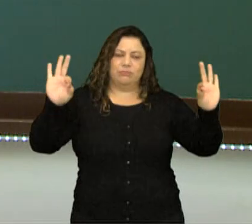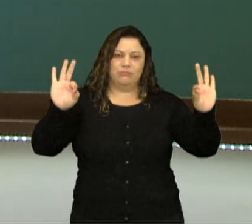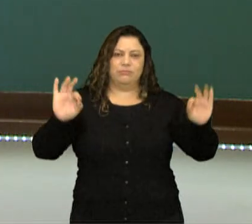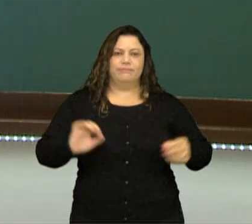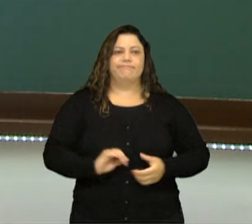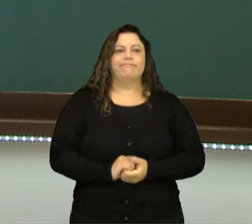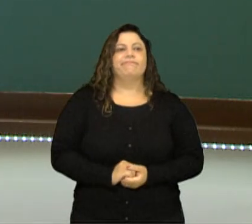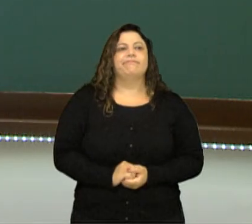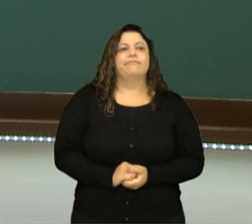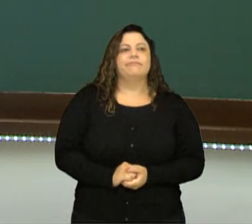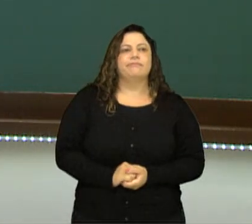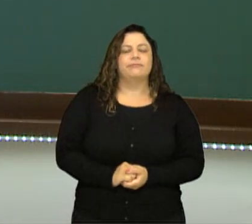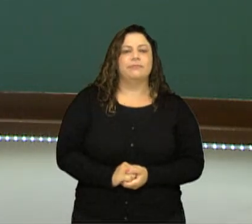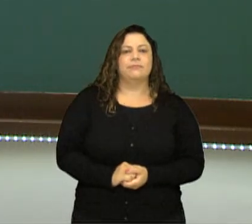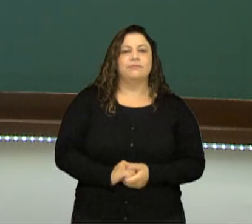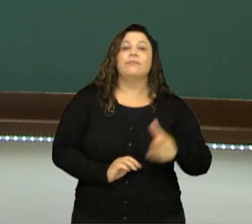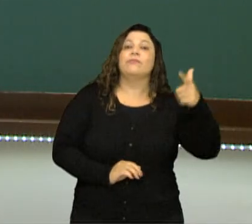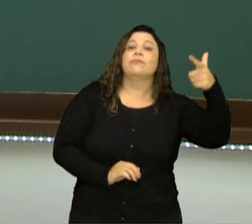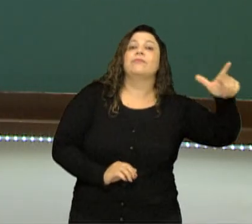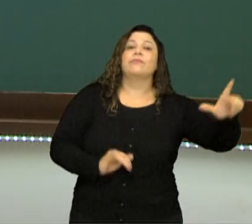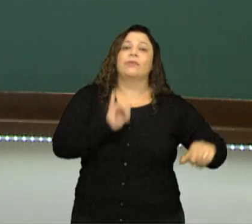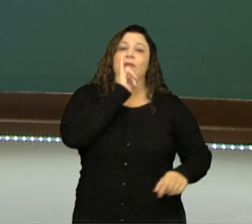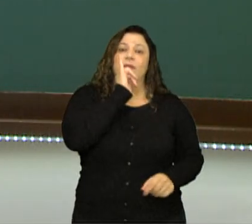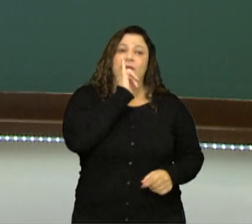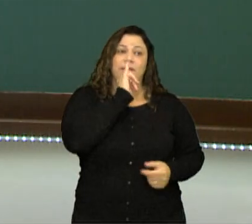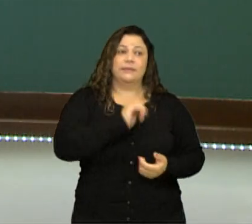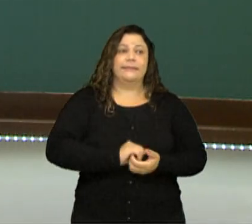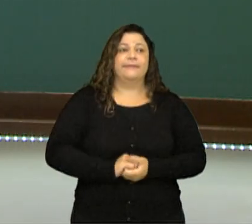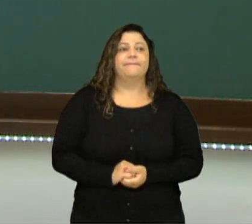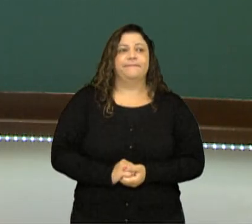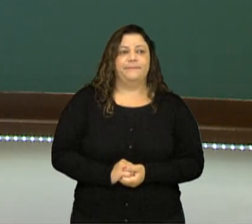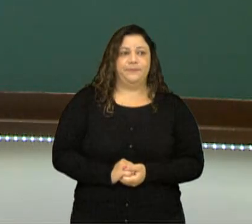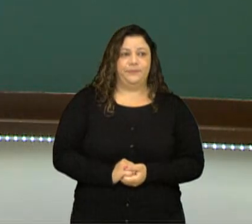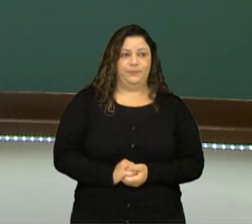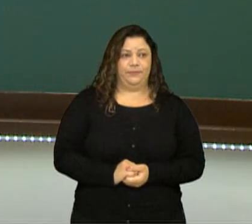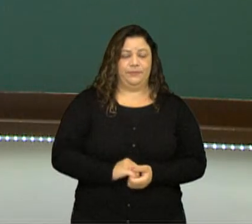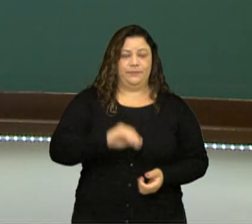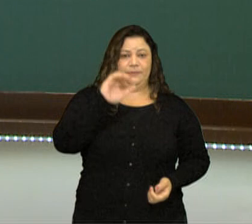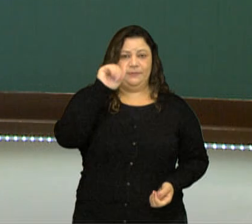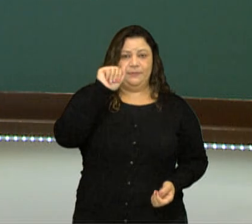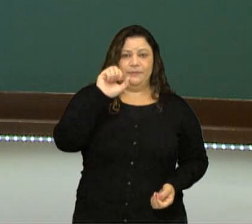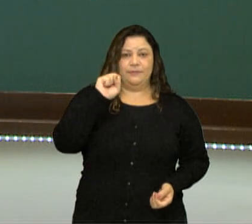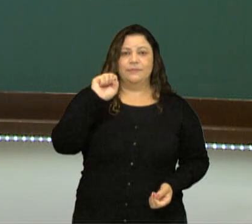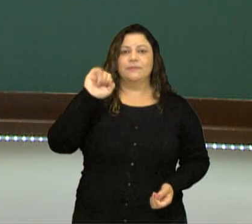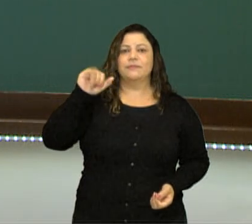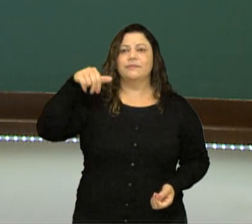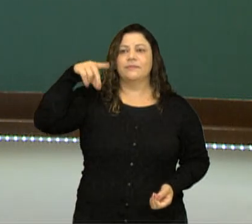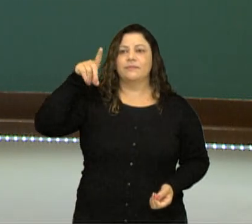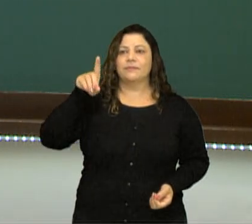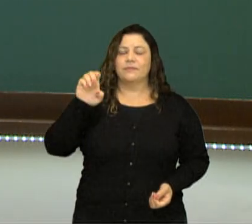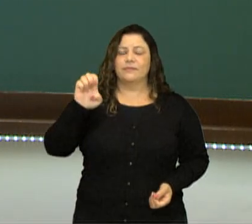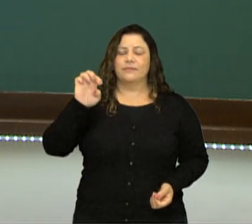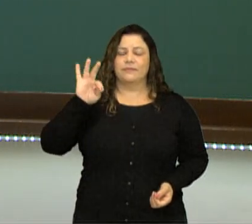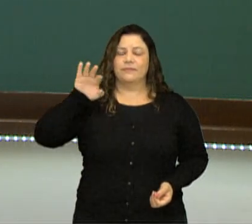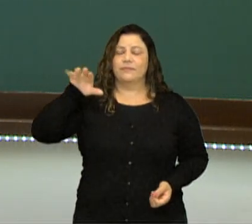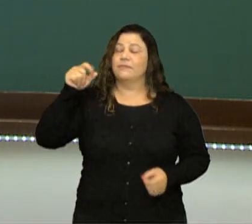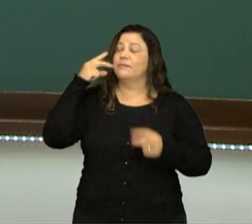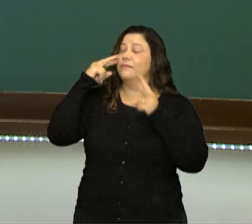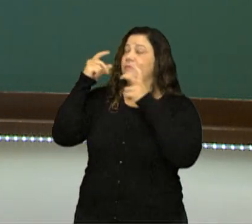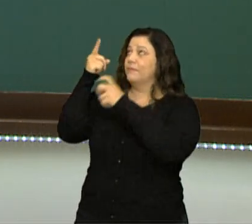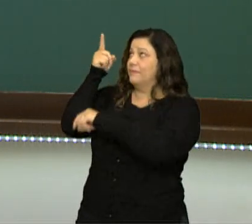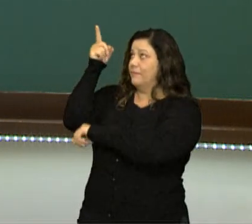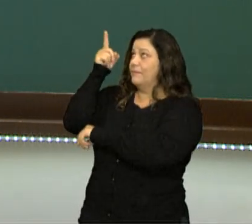coordenada. Outros exemplos. Oração coordenada assindética, nós temos aqui em verde,